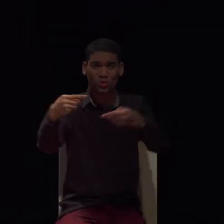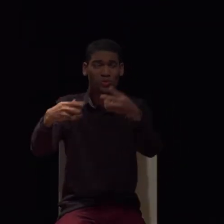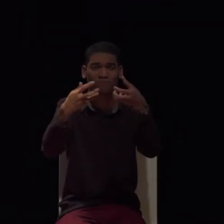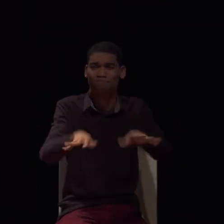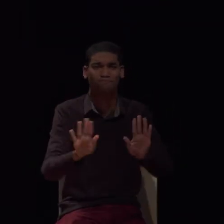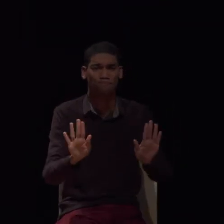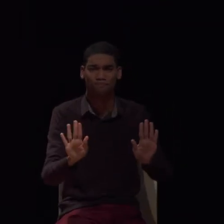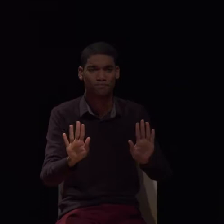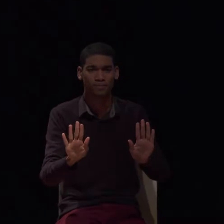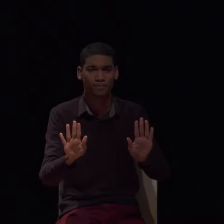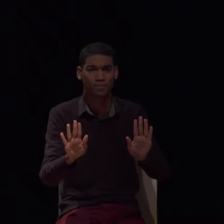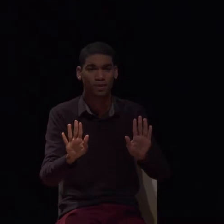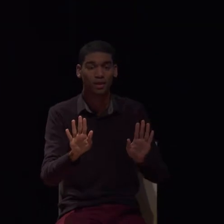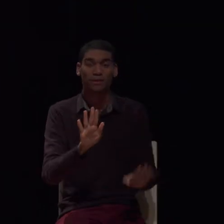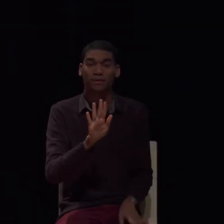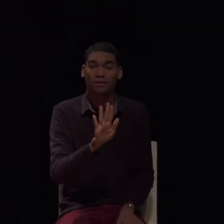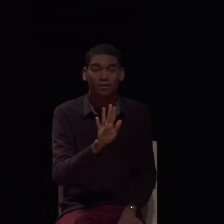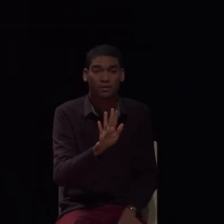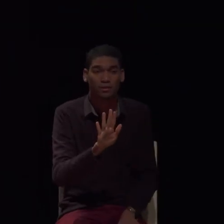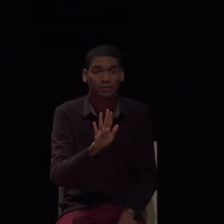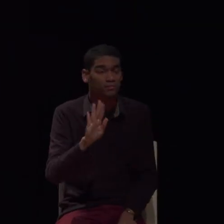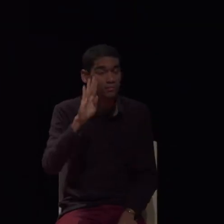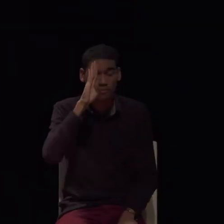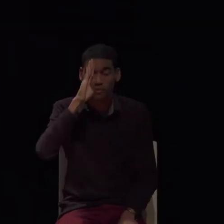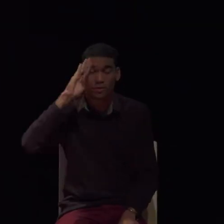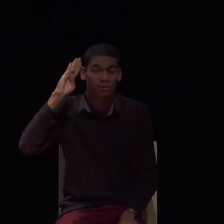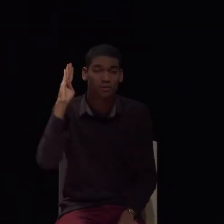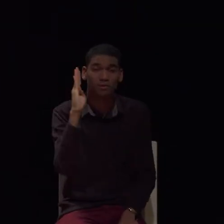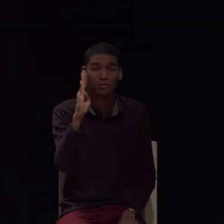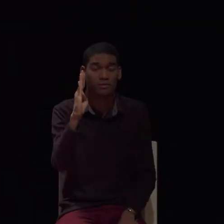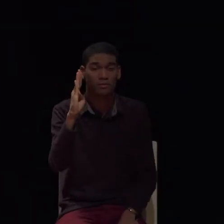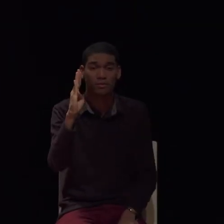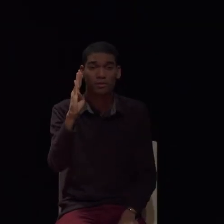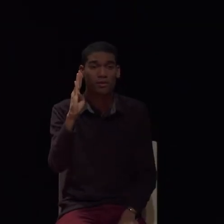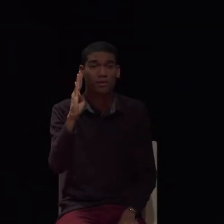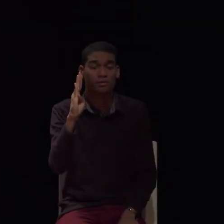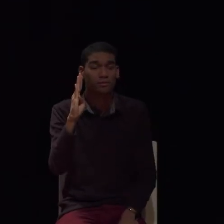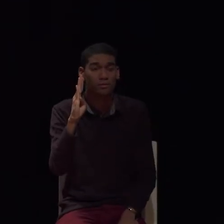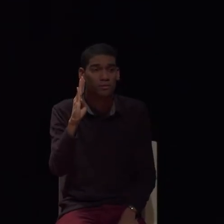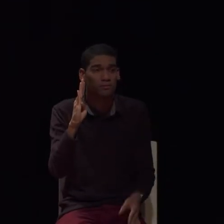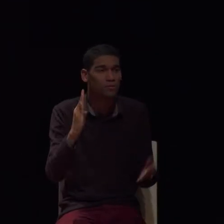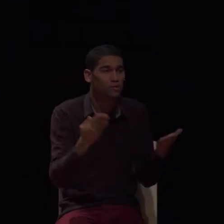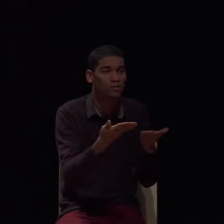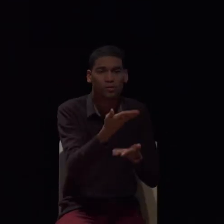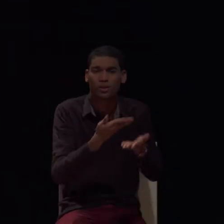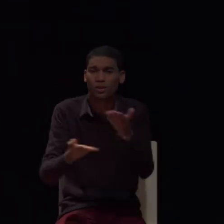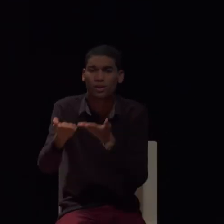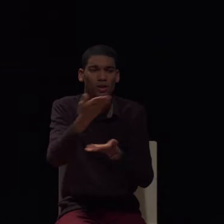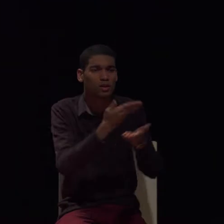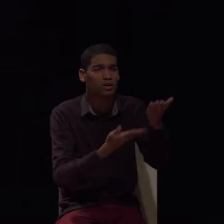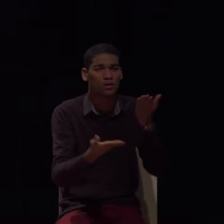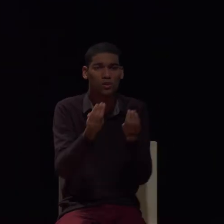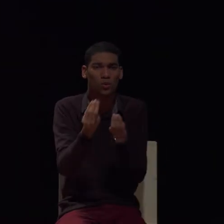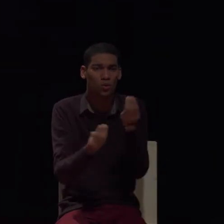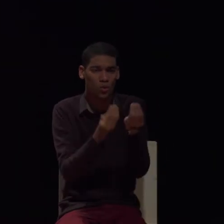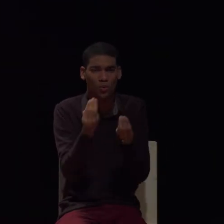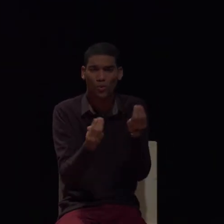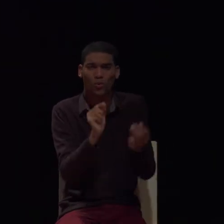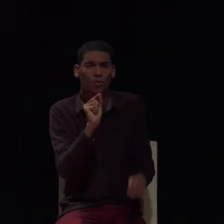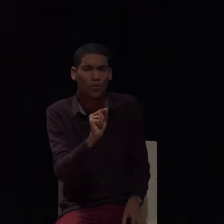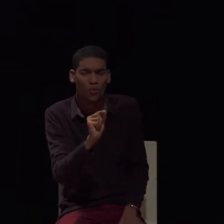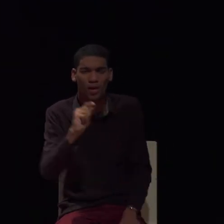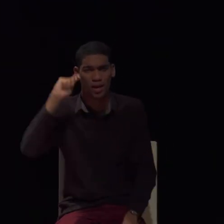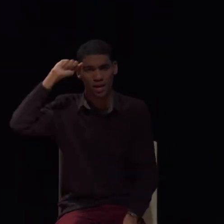sobretudo é na invenção de possibilidades de articular os saberes da cultura negra